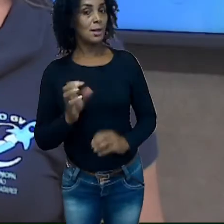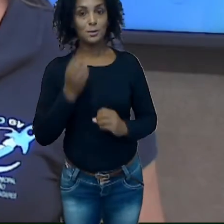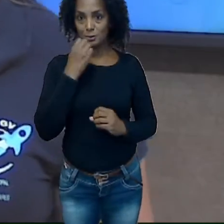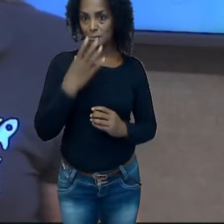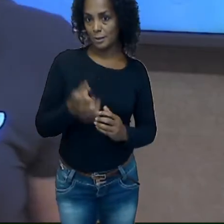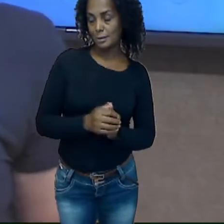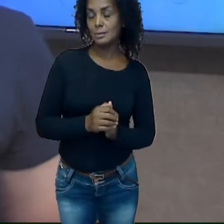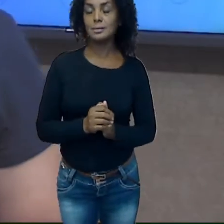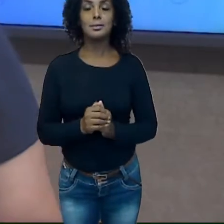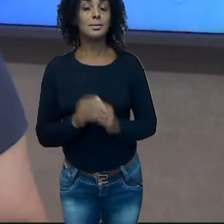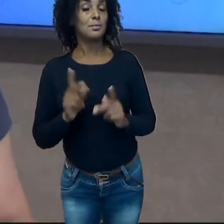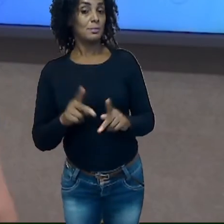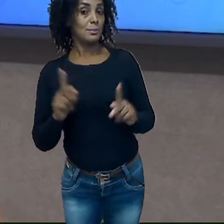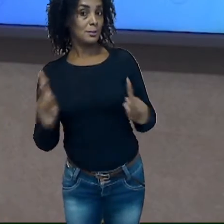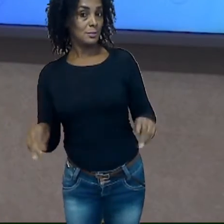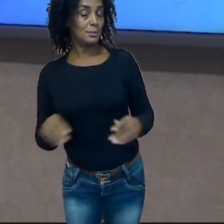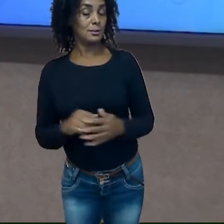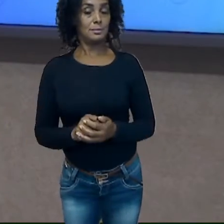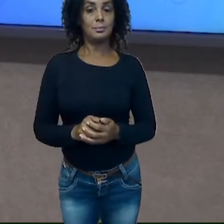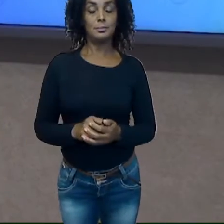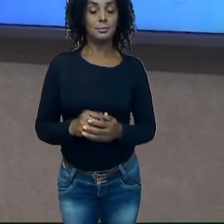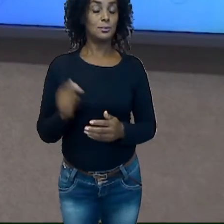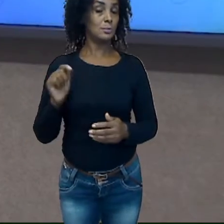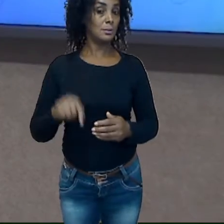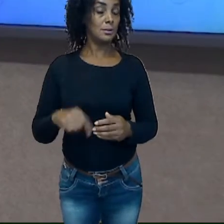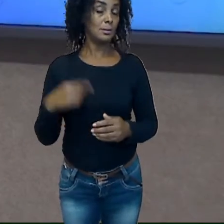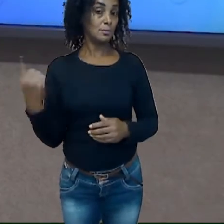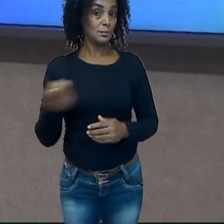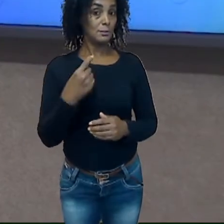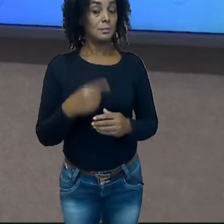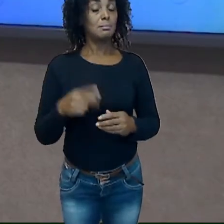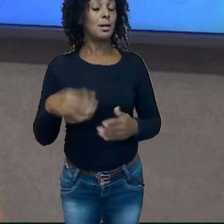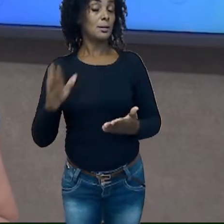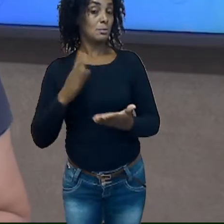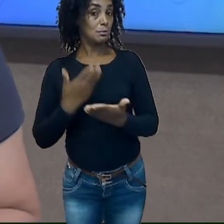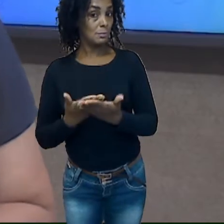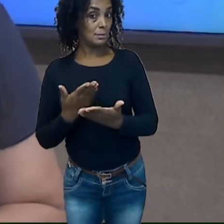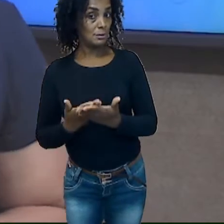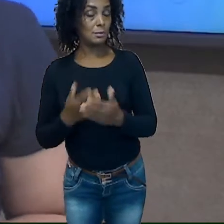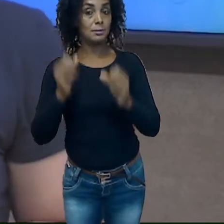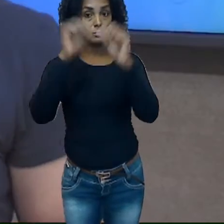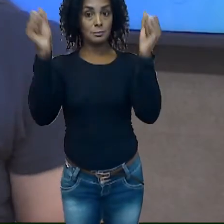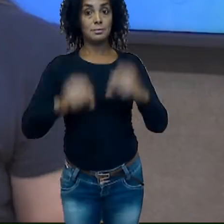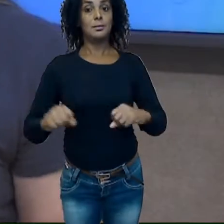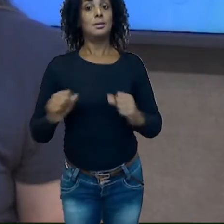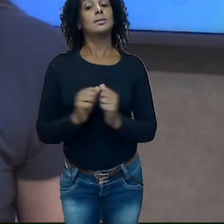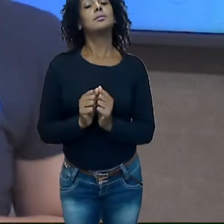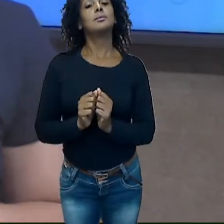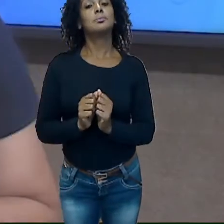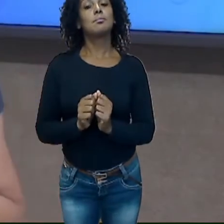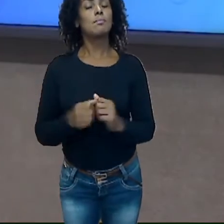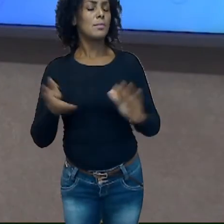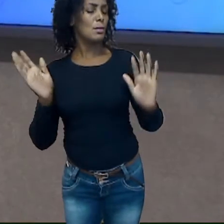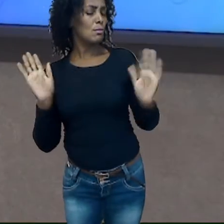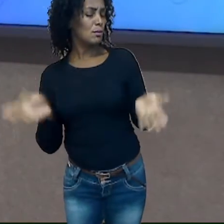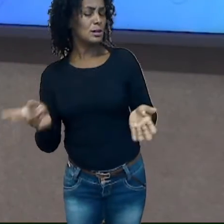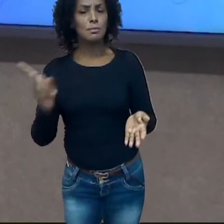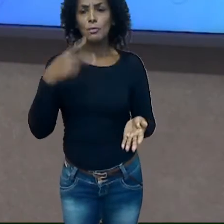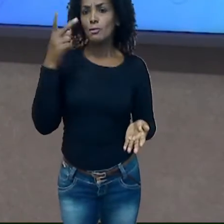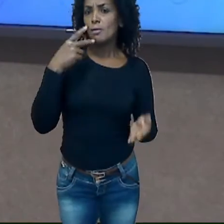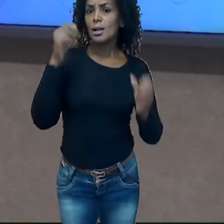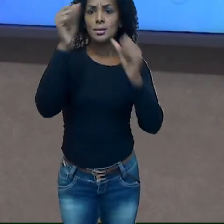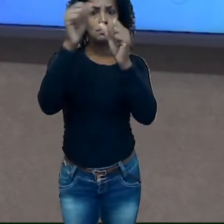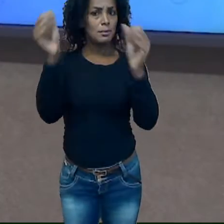Olá, eu sou a professora Elisângela Martins e estou aqui com vocês para mais uma aula de arte. E hoje nós vamos falar de